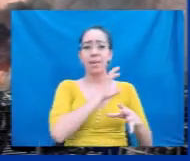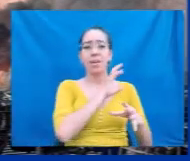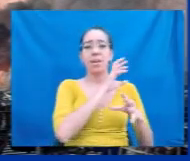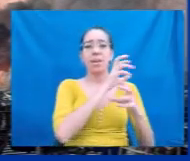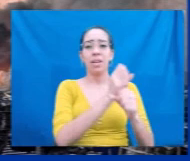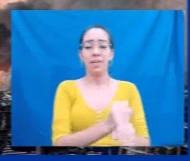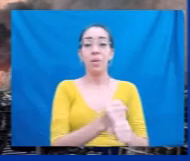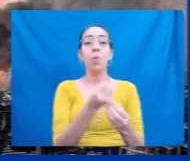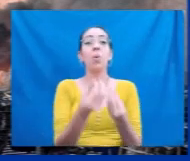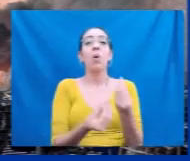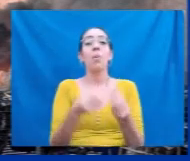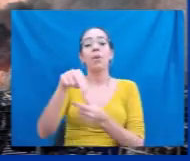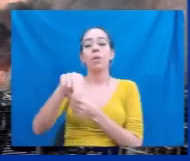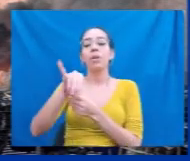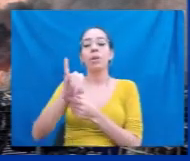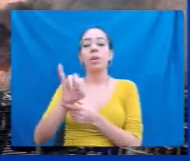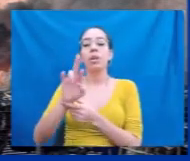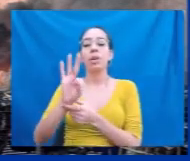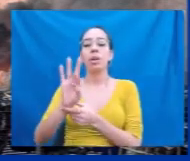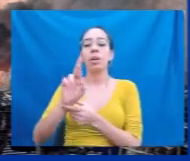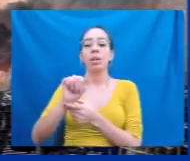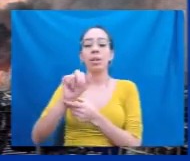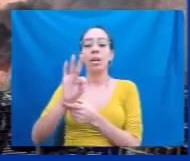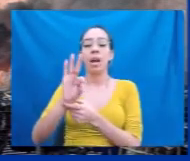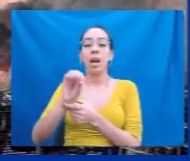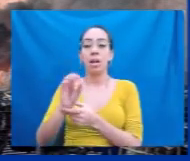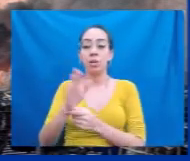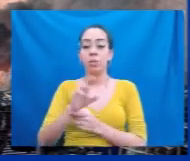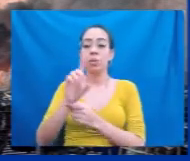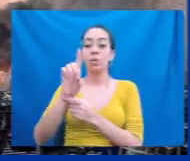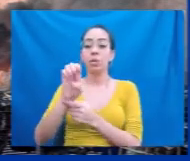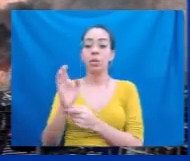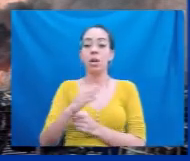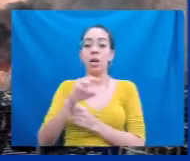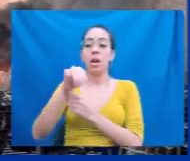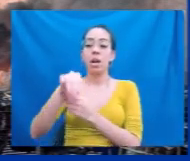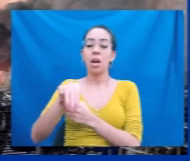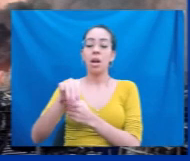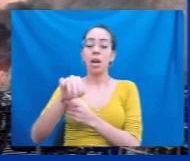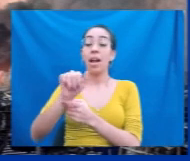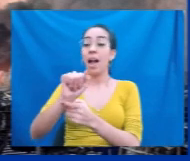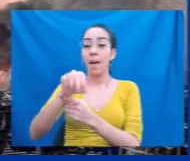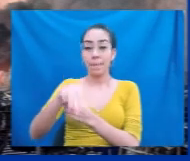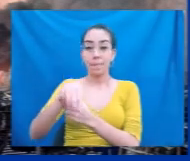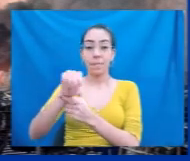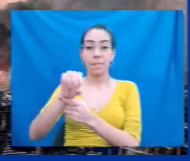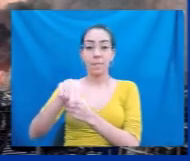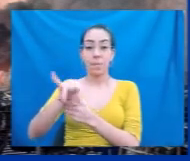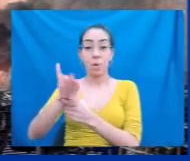que acidentes com nitrato de amônio, né, não são nem um pouco atuais, nem um pouco,